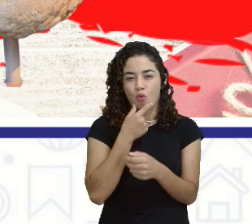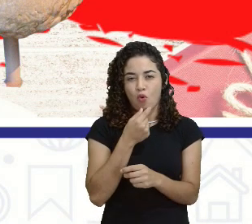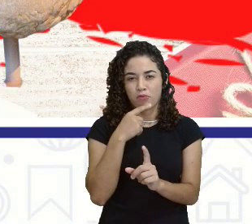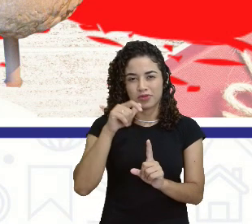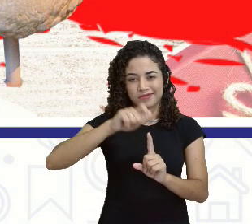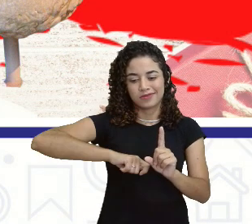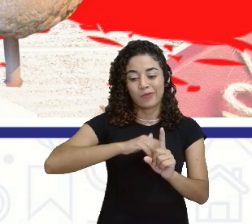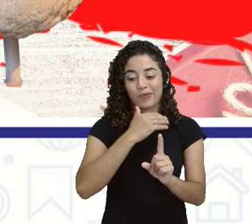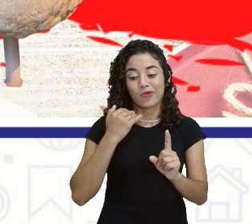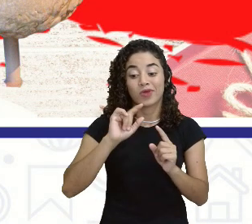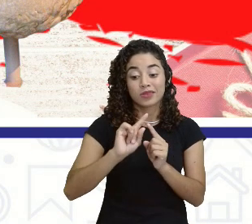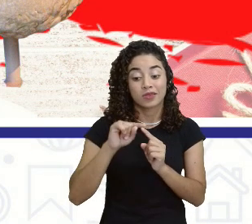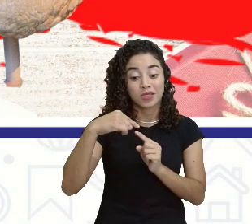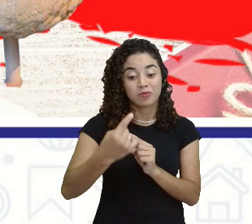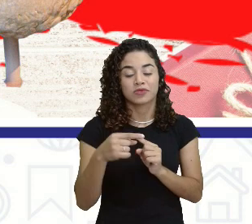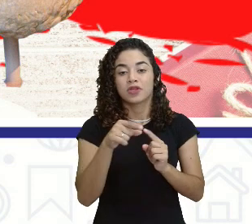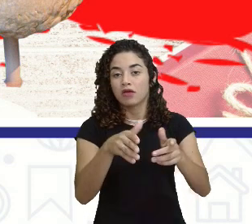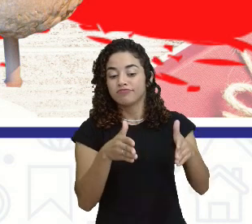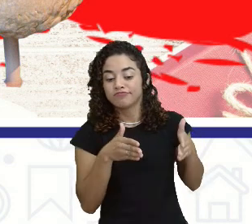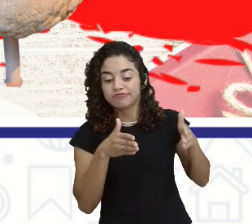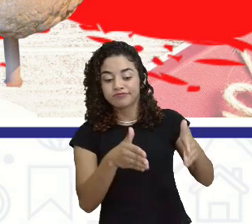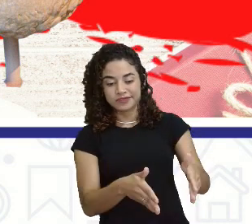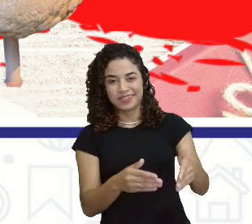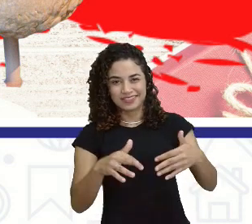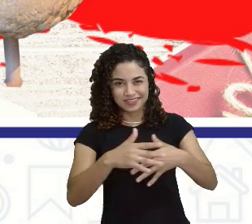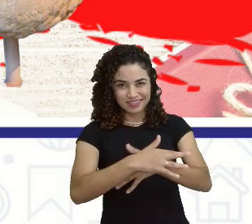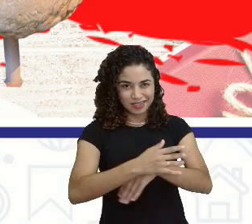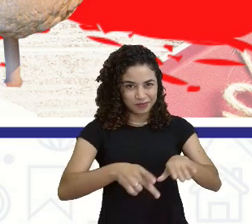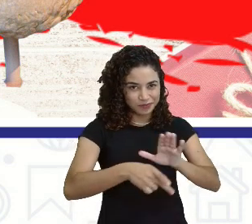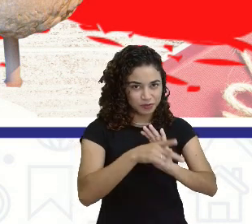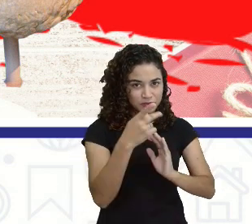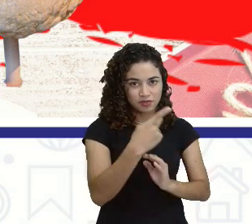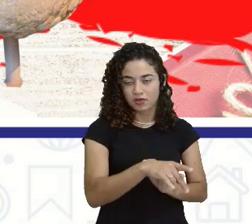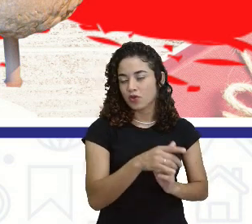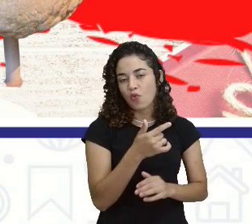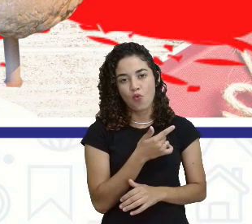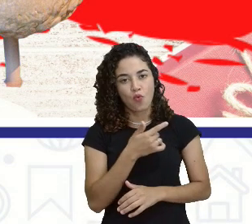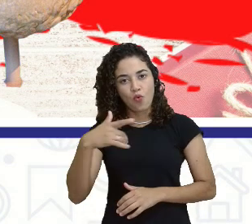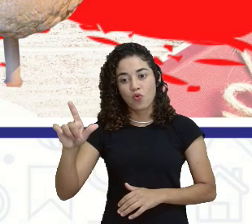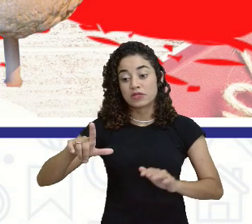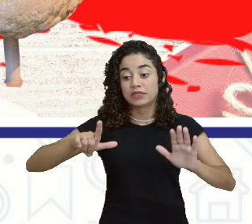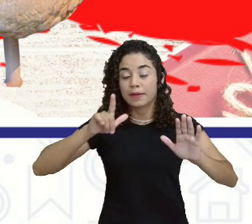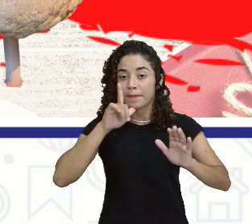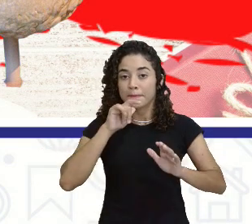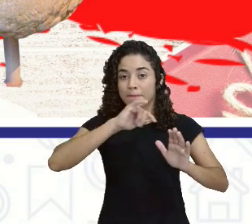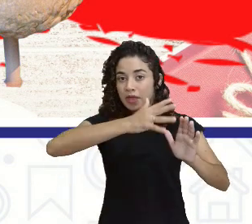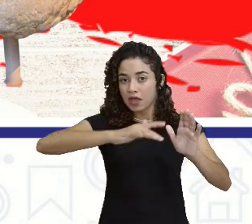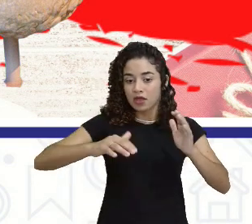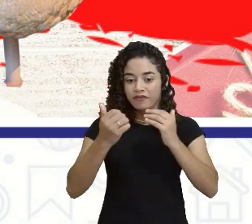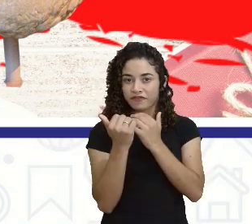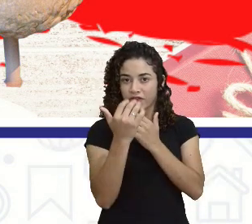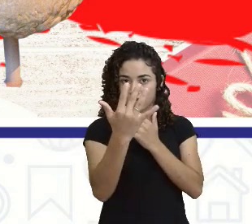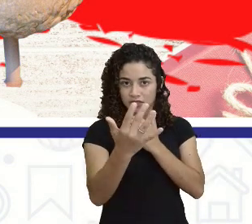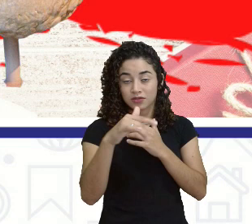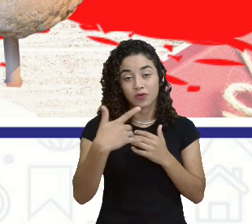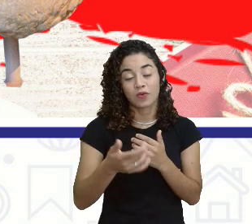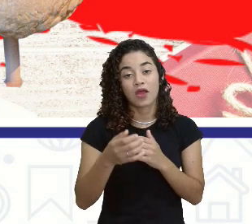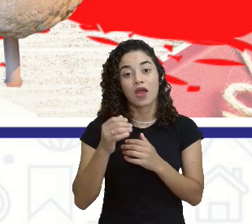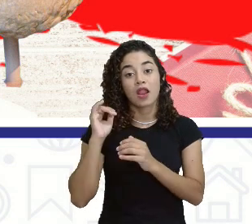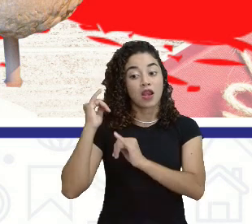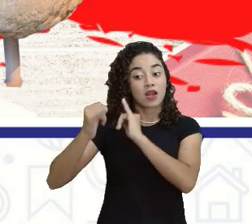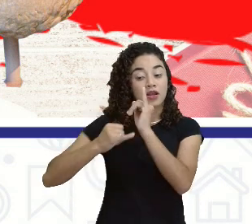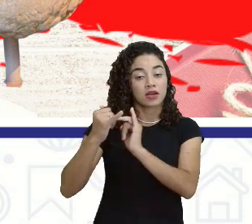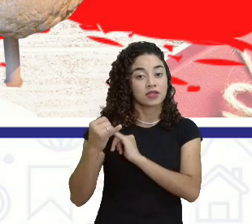sendo enterrado fora da sua cidade, né, de frente para o mar. E a sua lenda, a sua história diz que ele